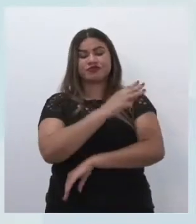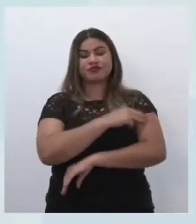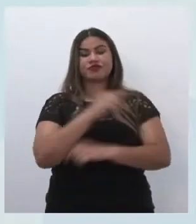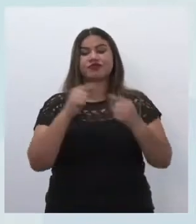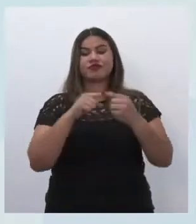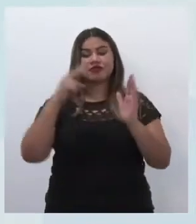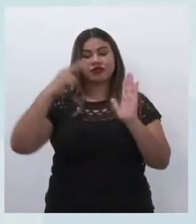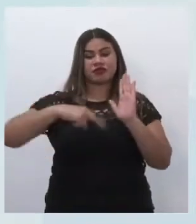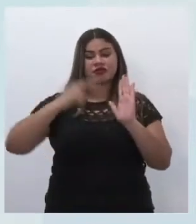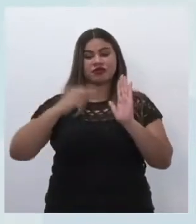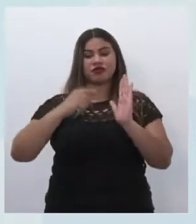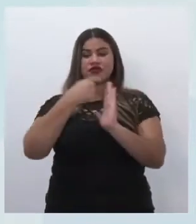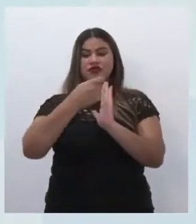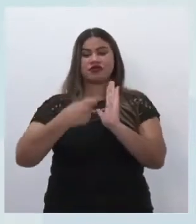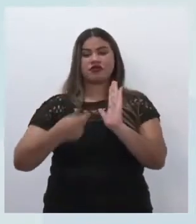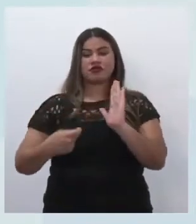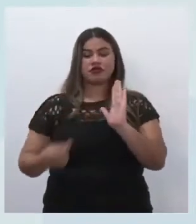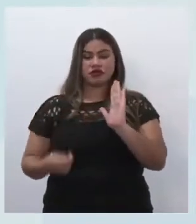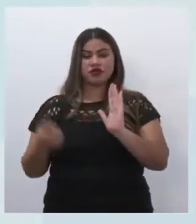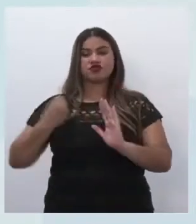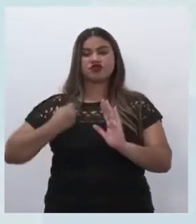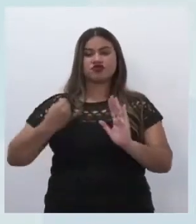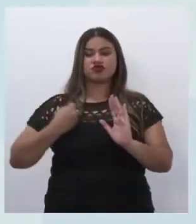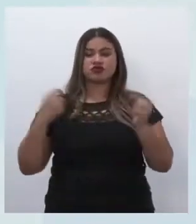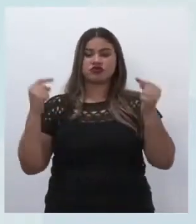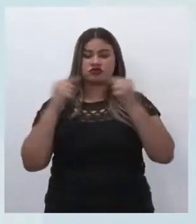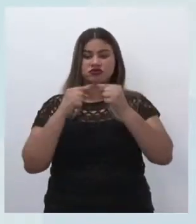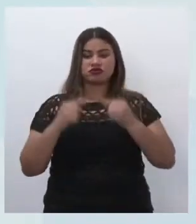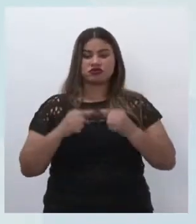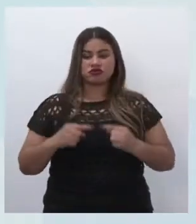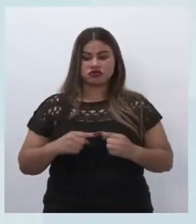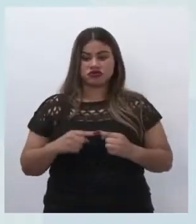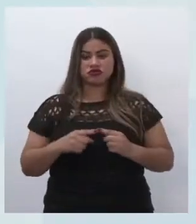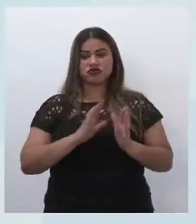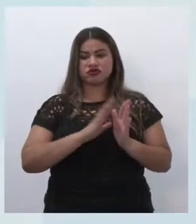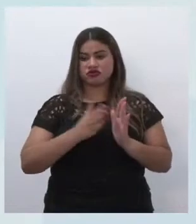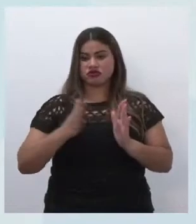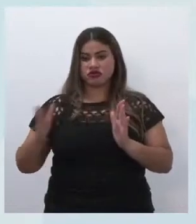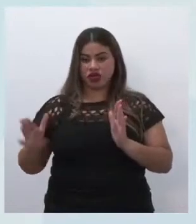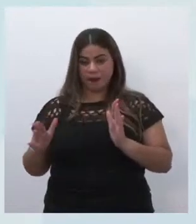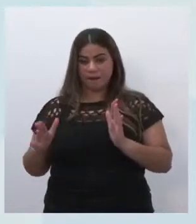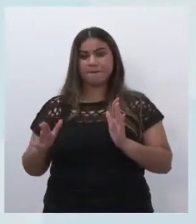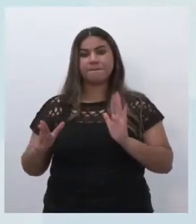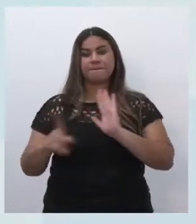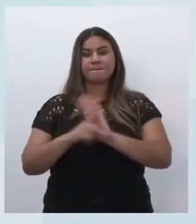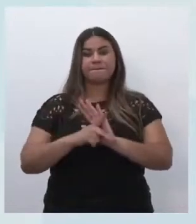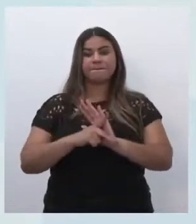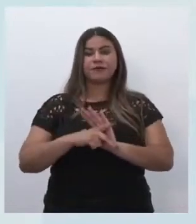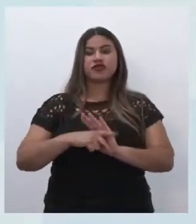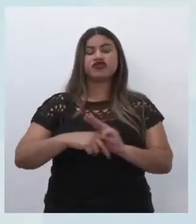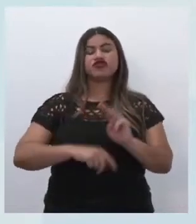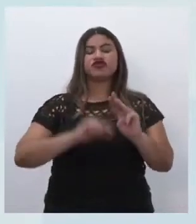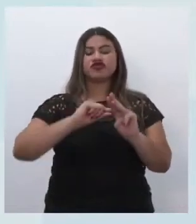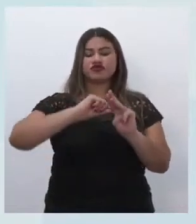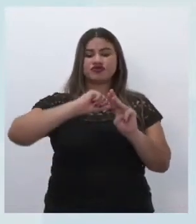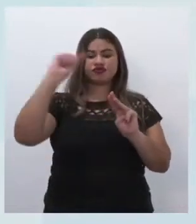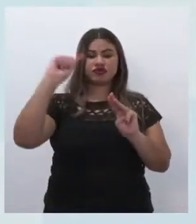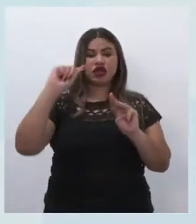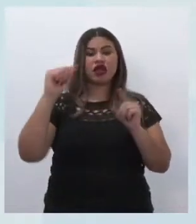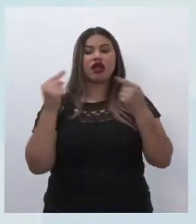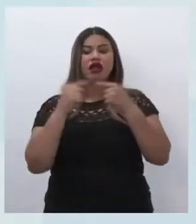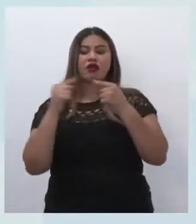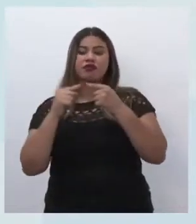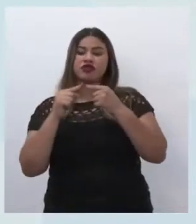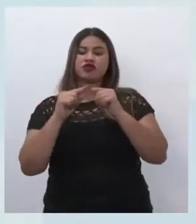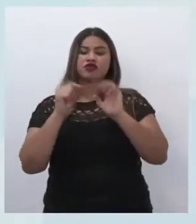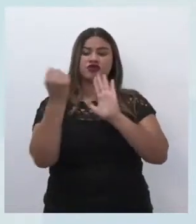escrever e comparar números naturais até a ordem da unidade de milhar. estabelecendo relações entre os registros